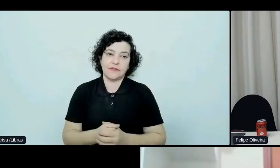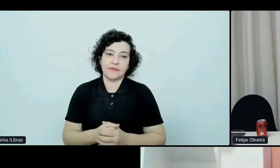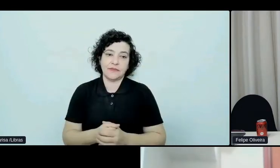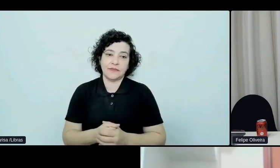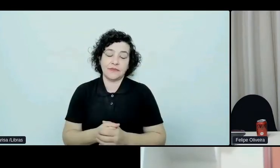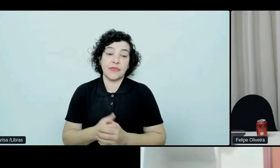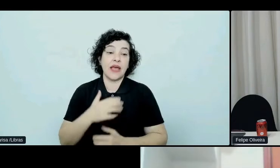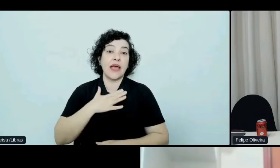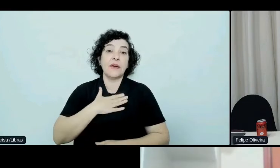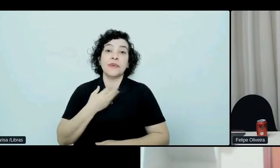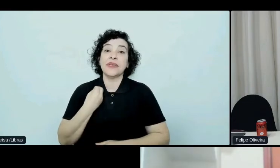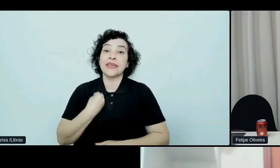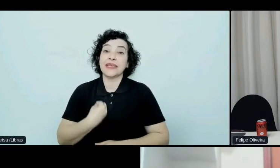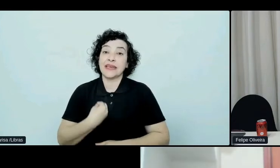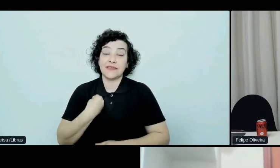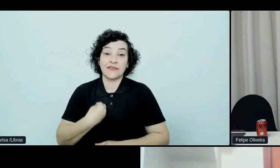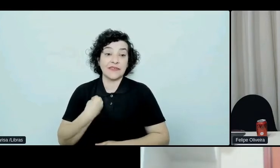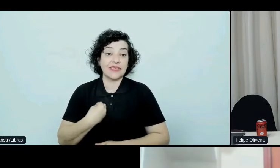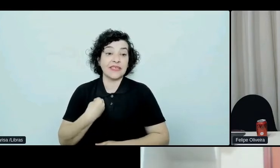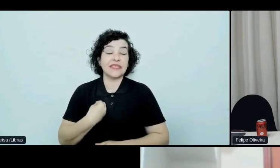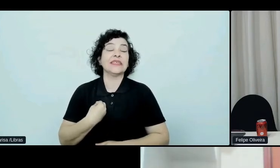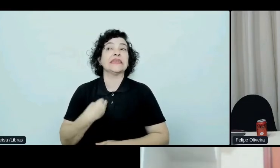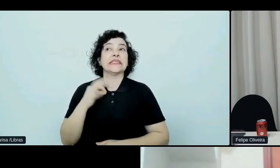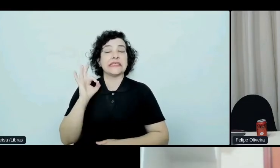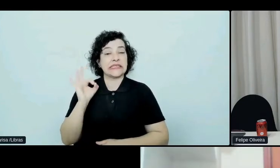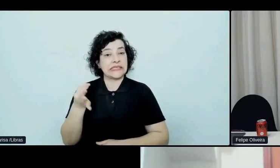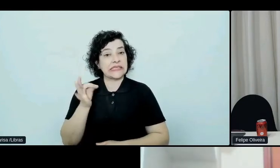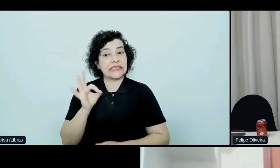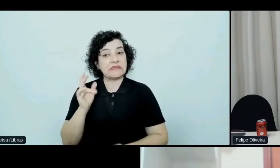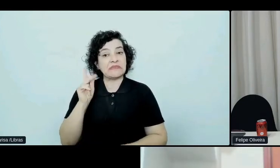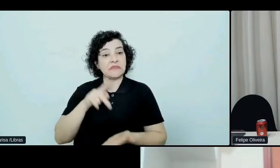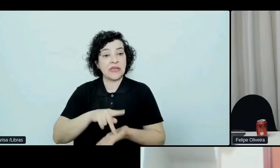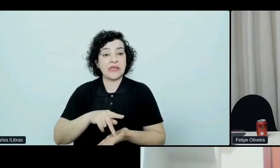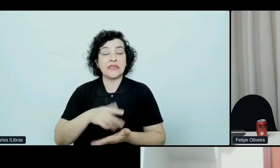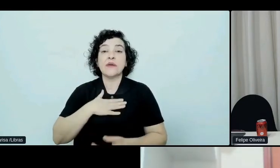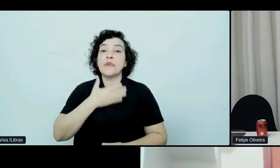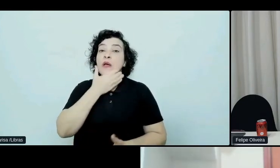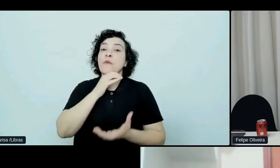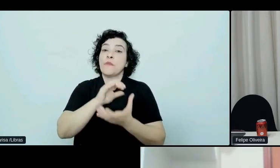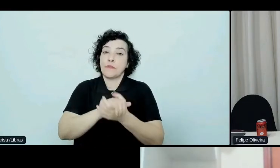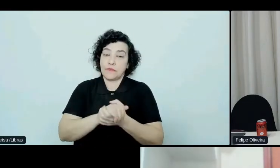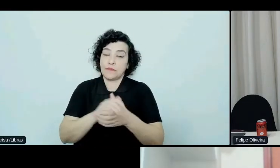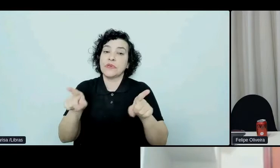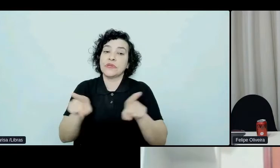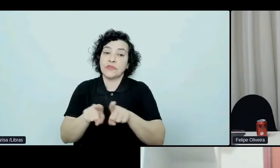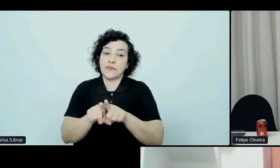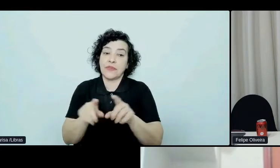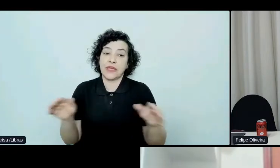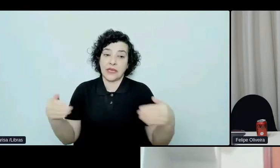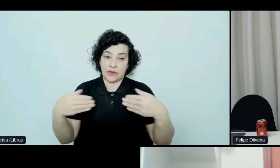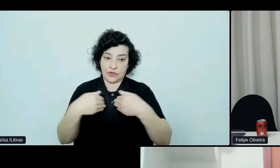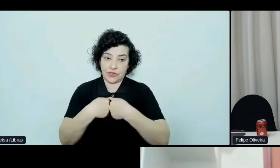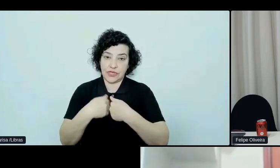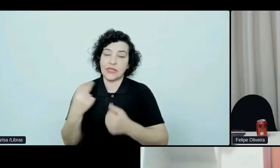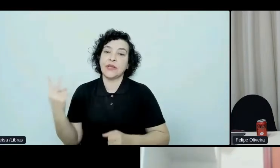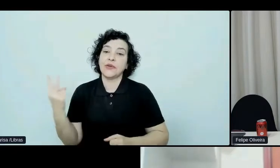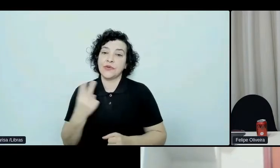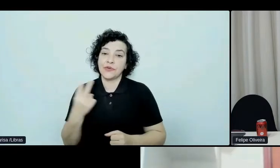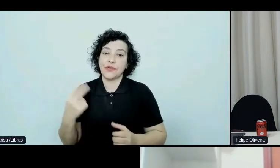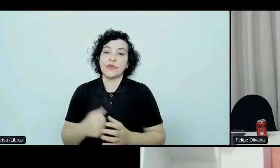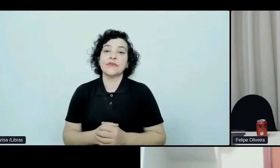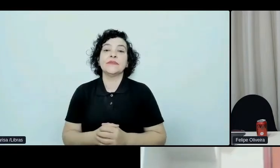sobre as questões do autismo feminino, e eu, nossa, gente, então, por isso que eu sou assim. Aí, de repente, eis que tudo fez sentido na